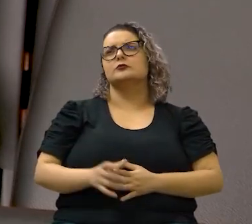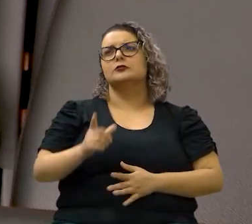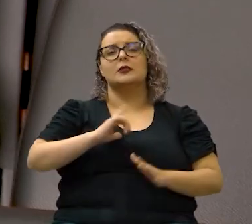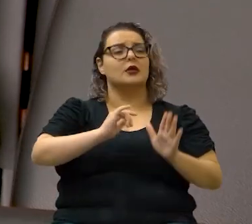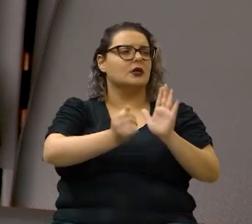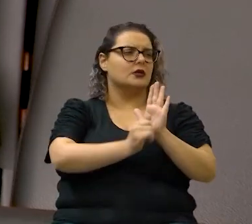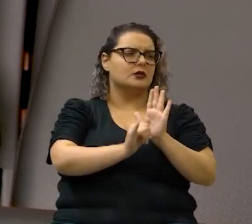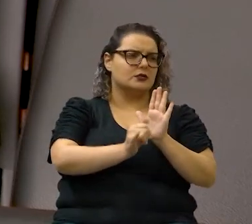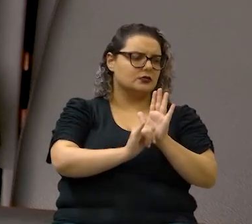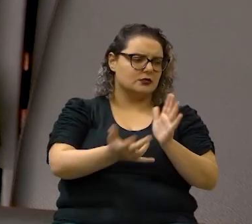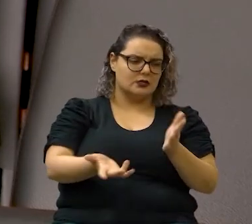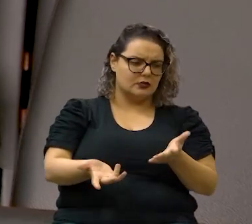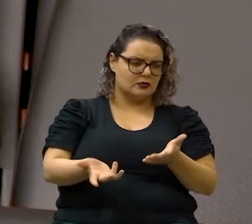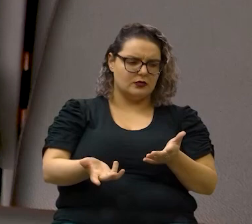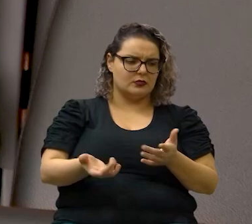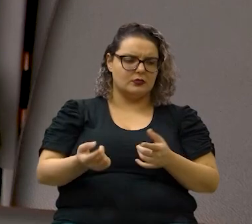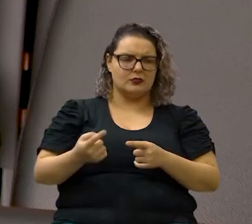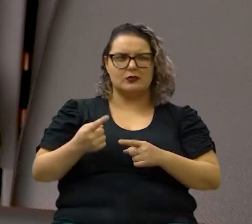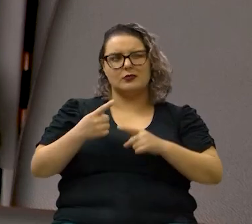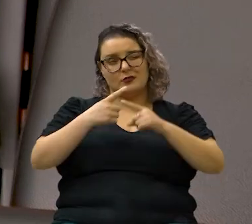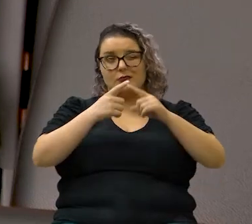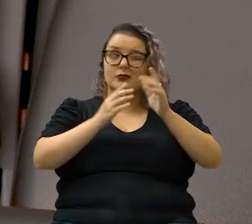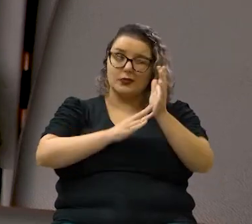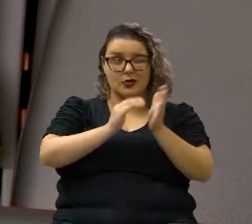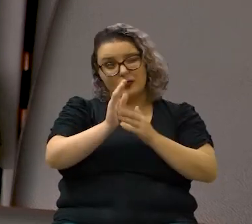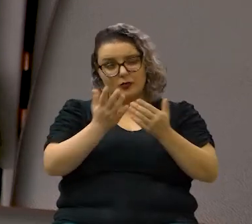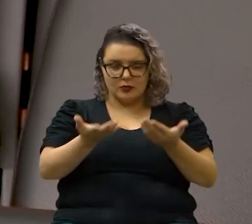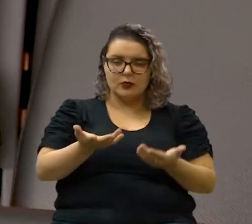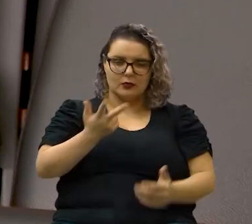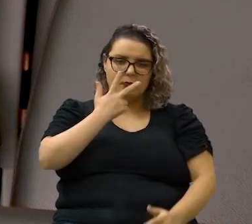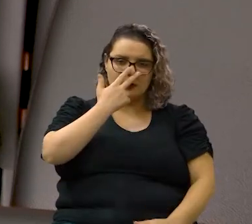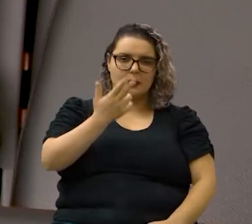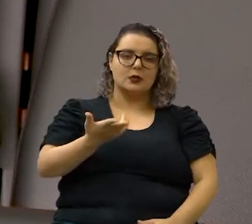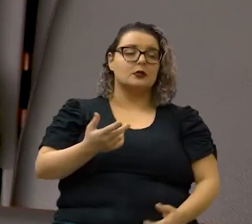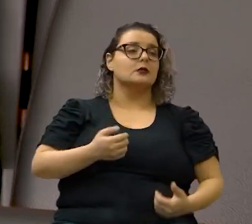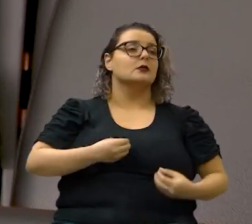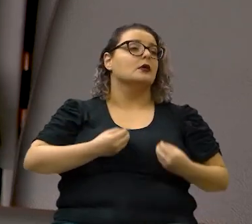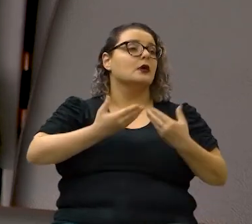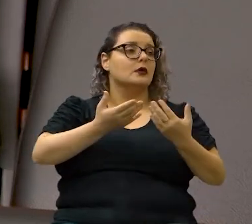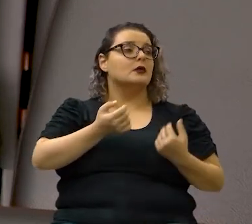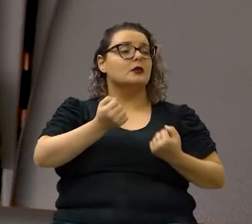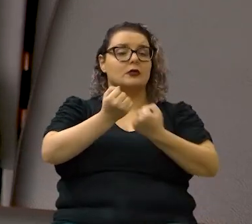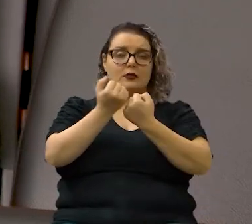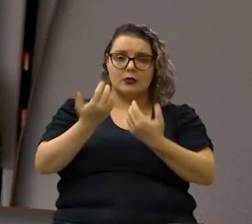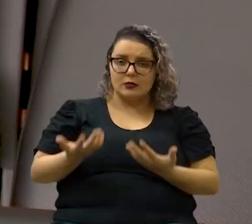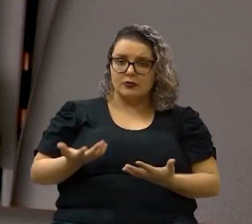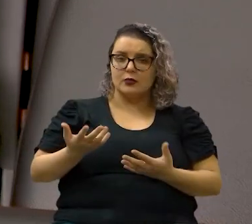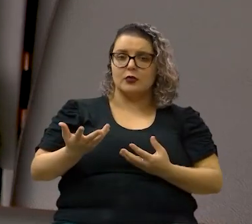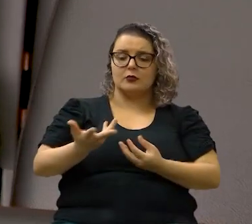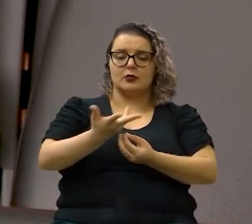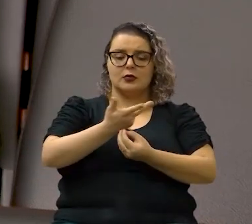teria edital para uma espécie de concurso, em que você daria o apoio para os